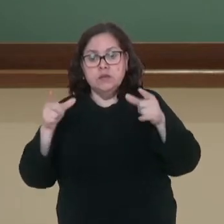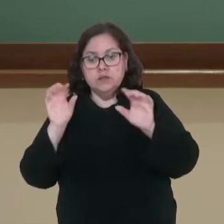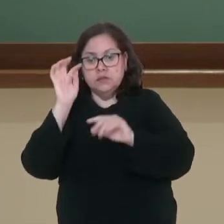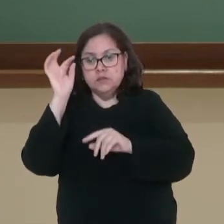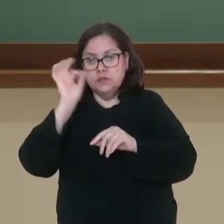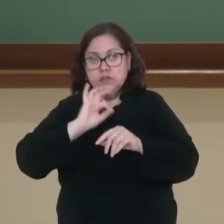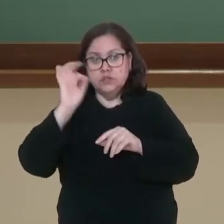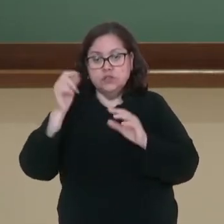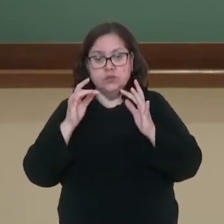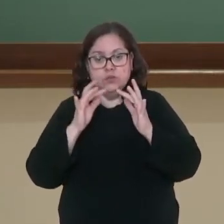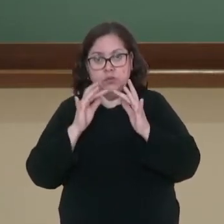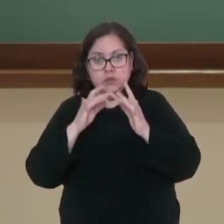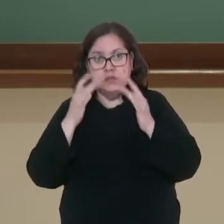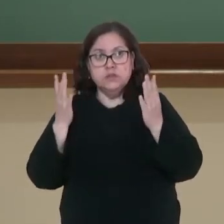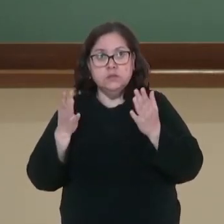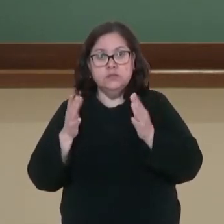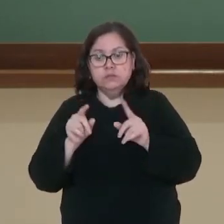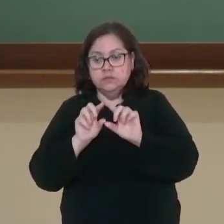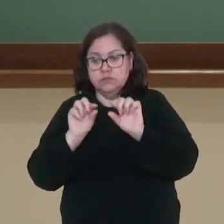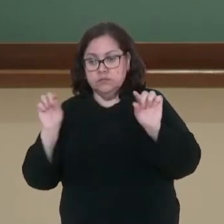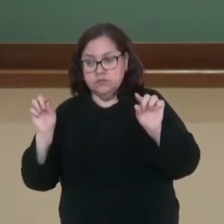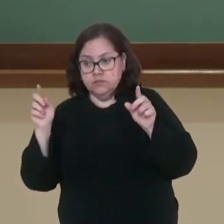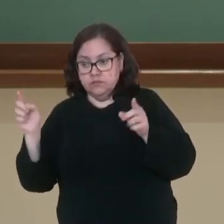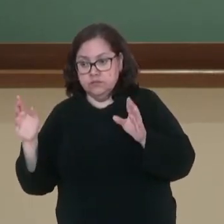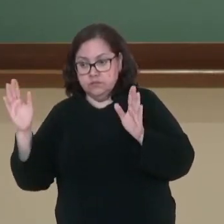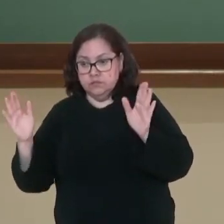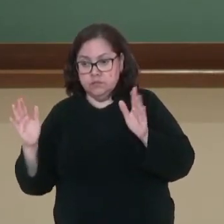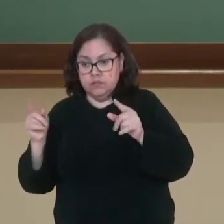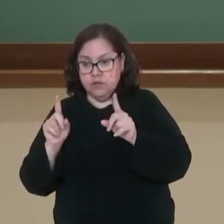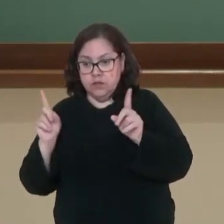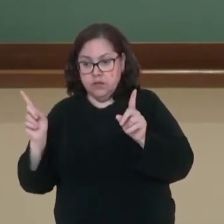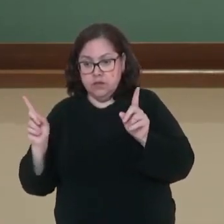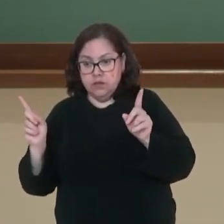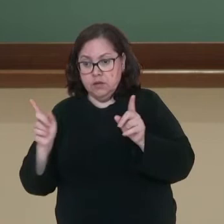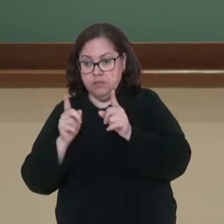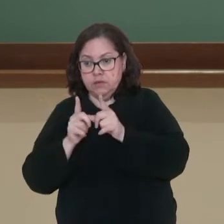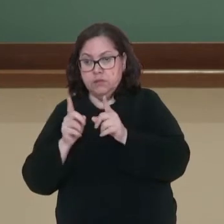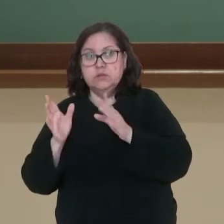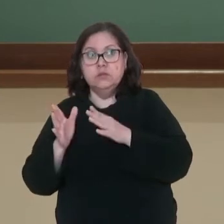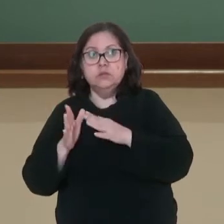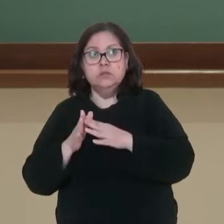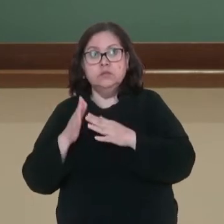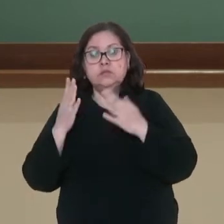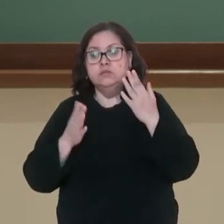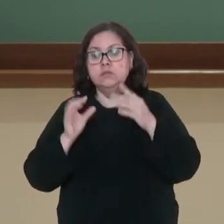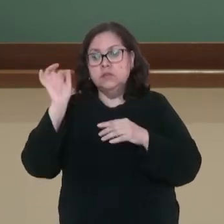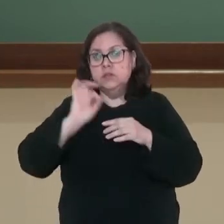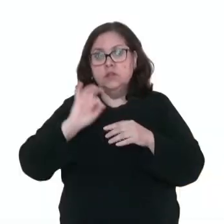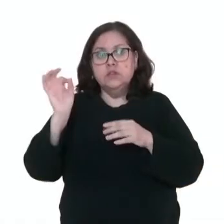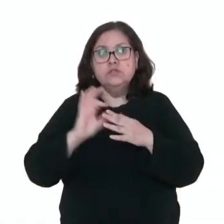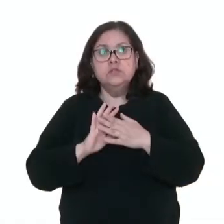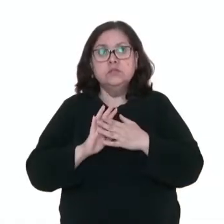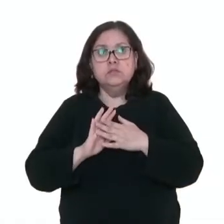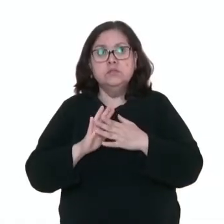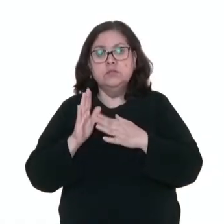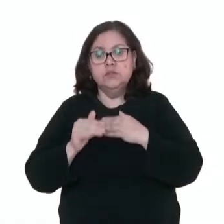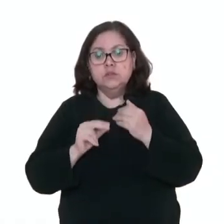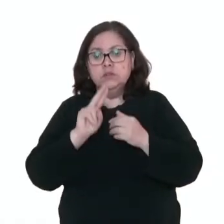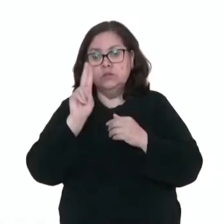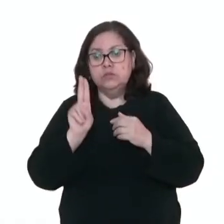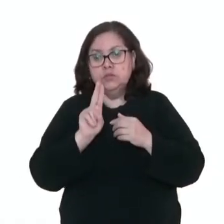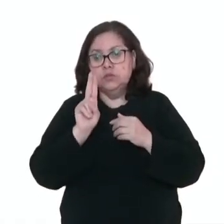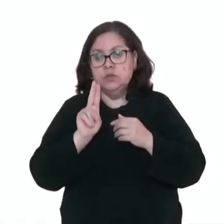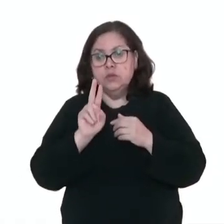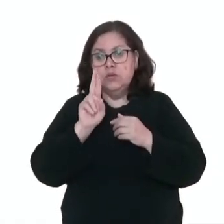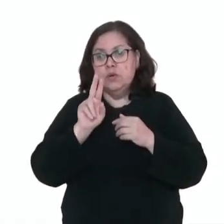de recombinação, né? Então, da maior para a menor distância e considerar essa taxa de recombinação através das unidades.